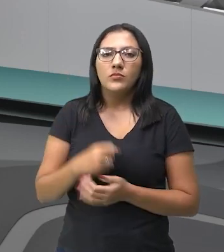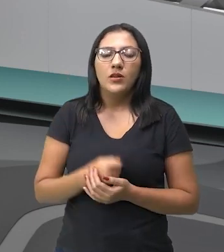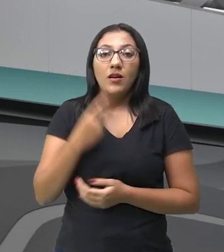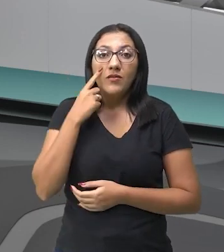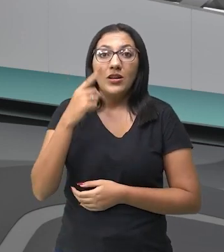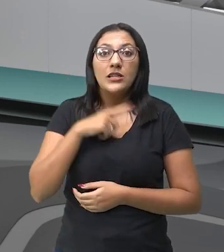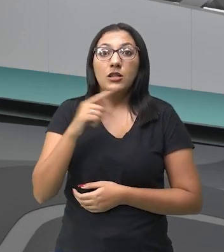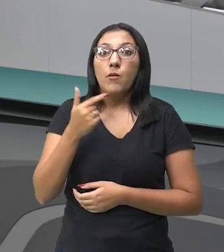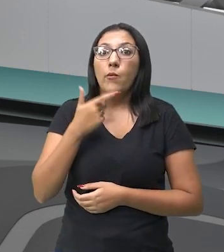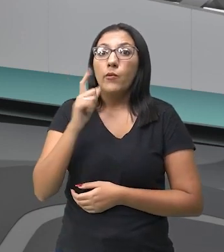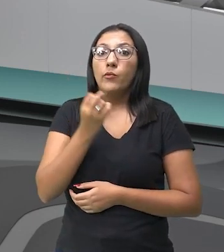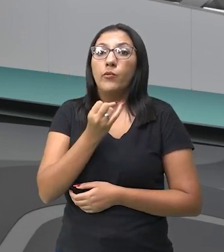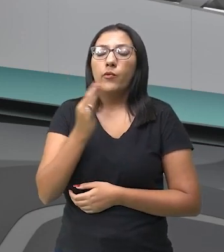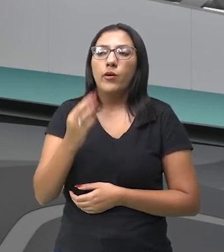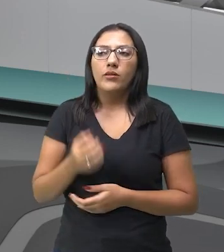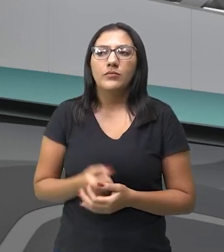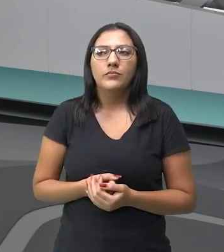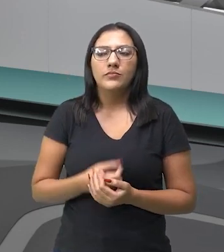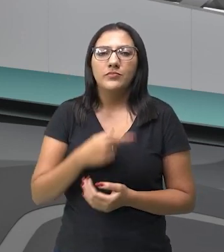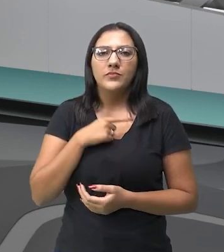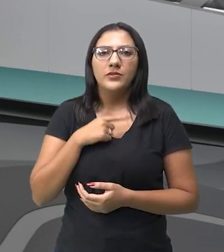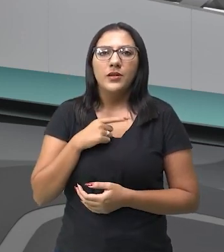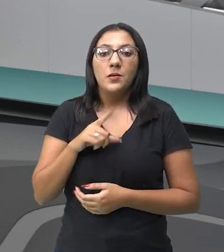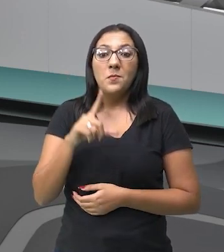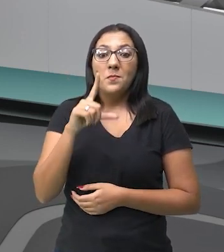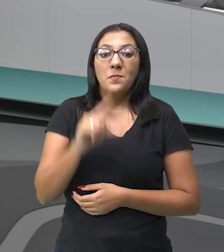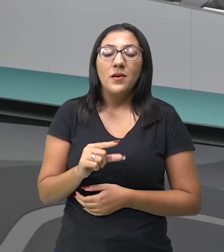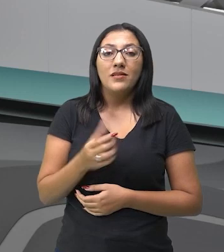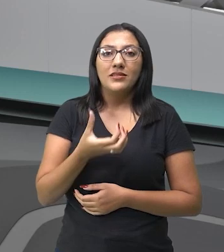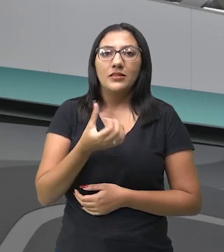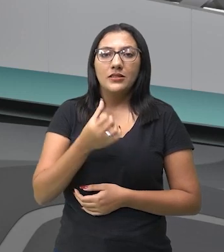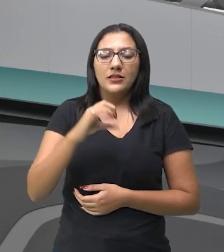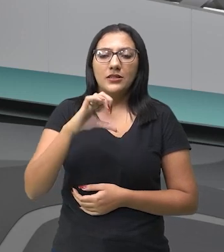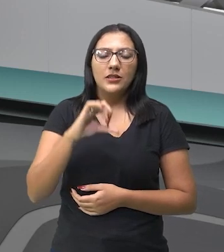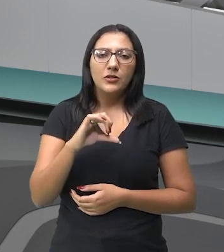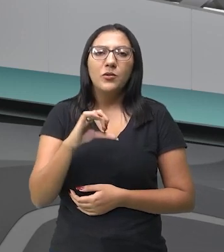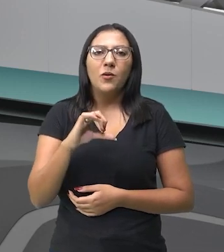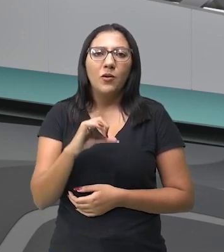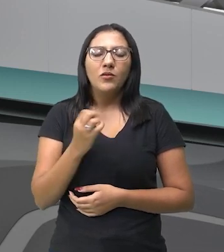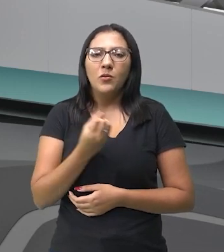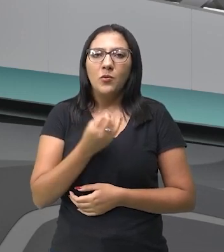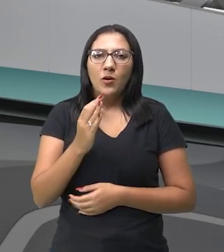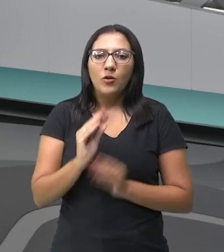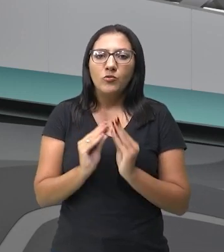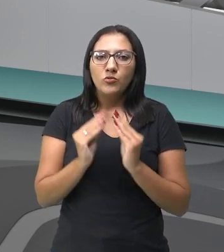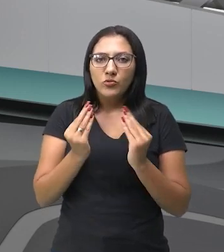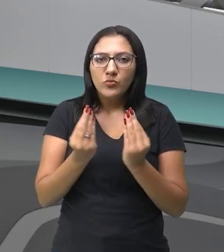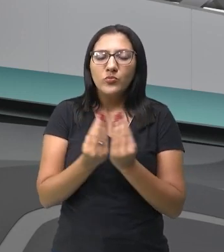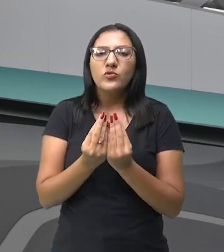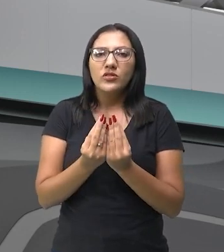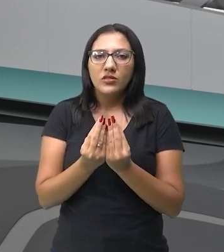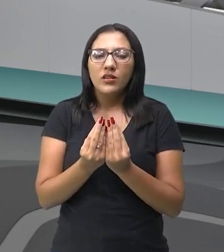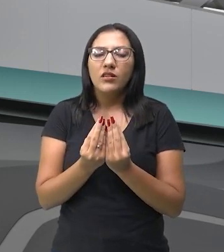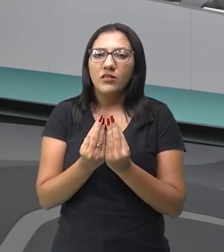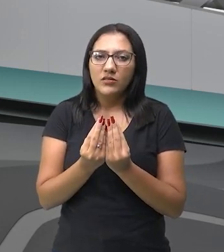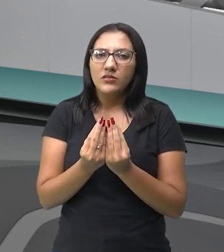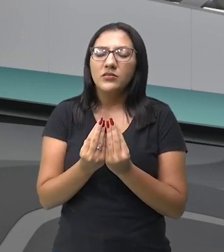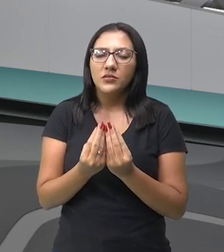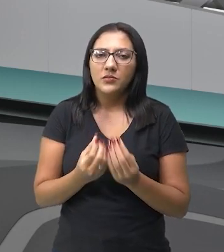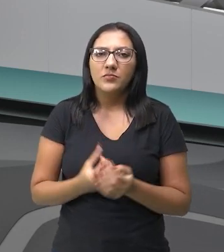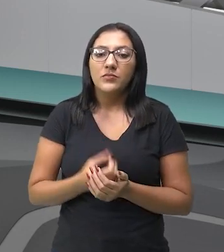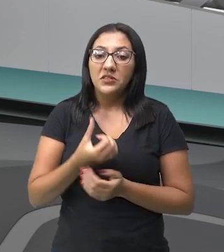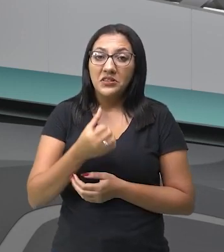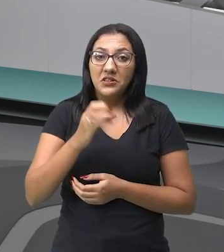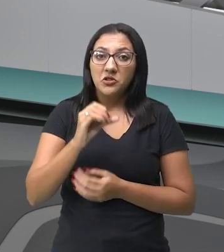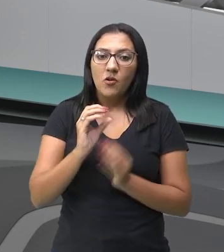menos 69 substâncias do tabaco causam câncer. Então, olhem só, pessoal, a gente vai